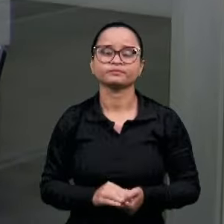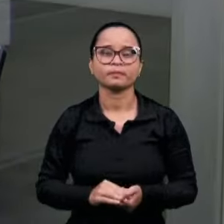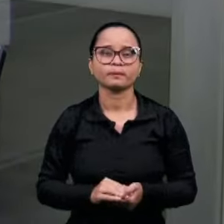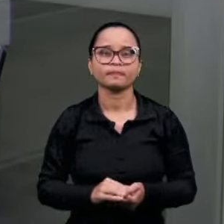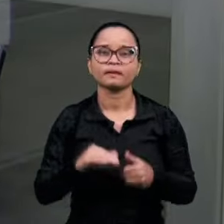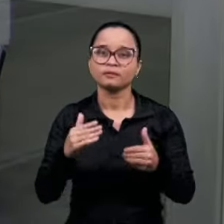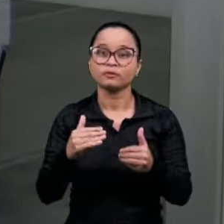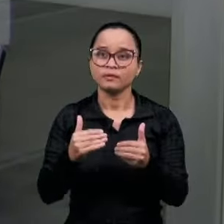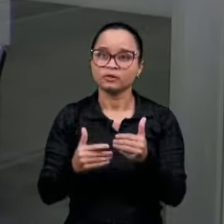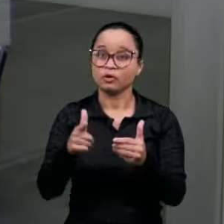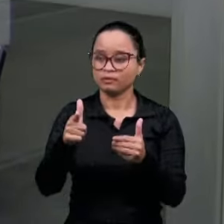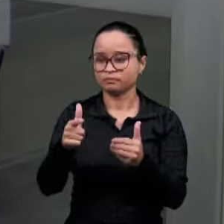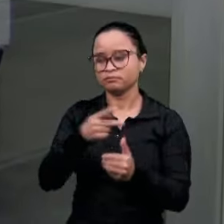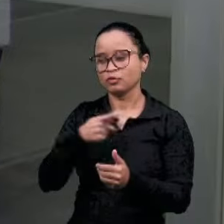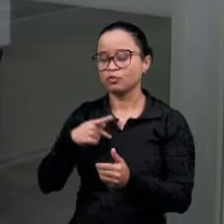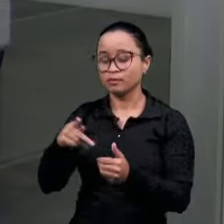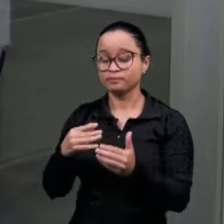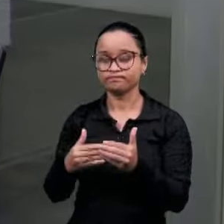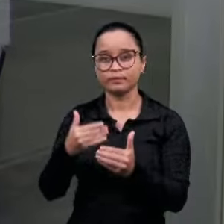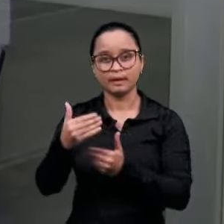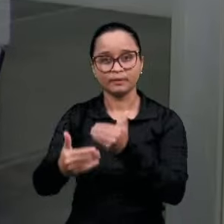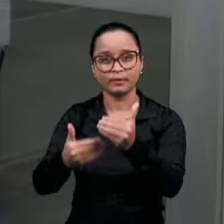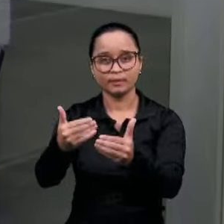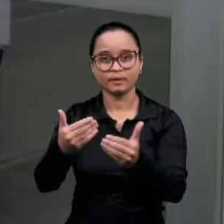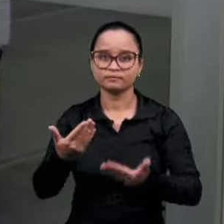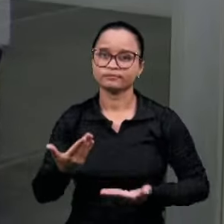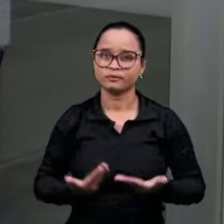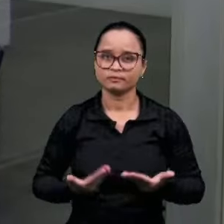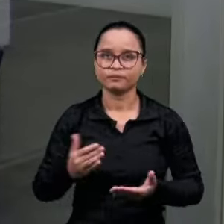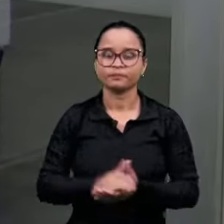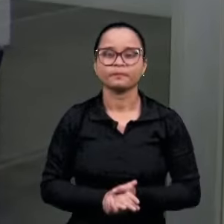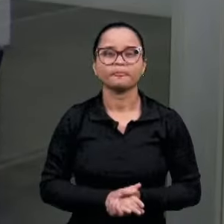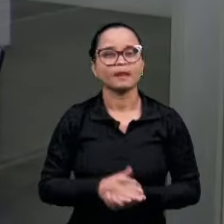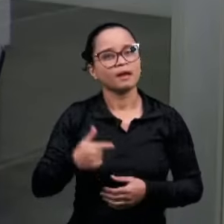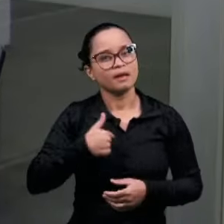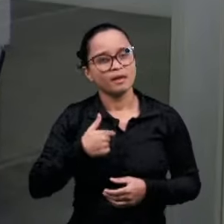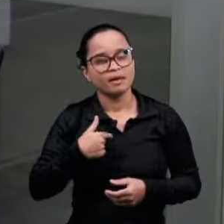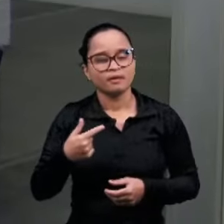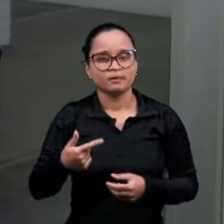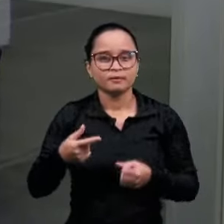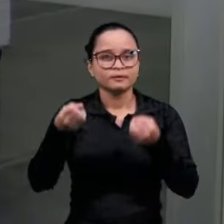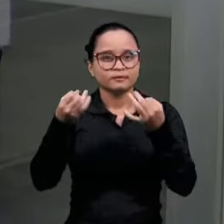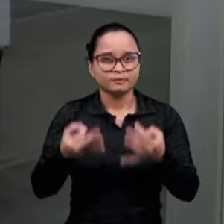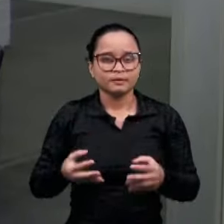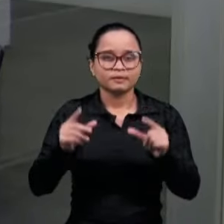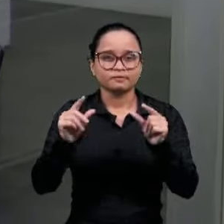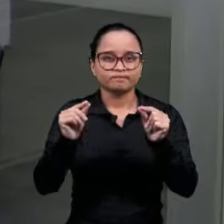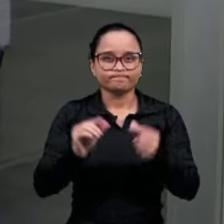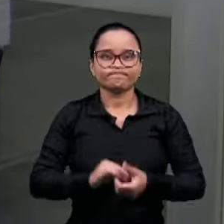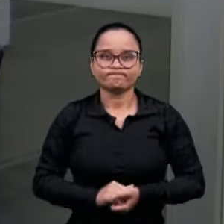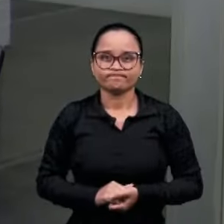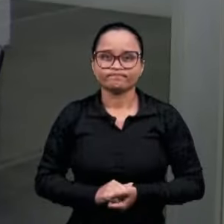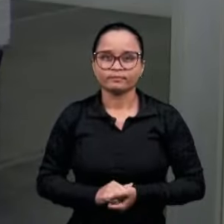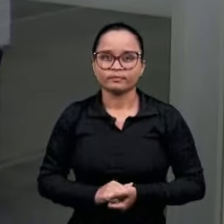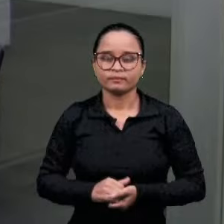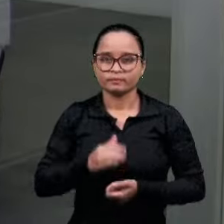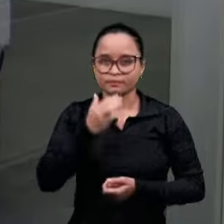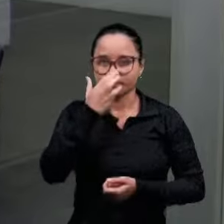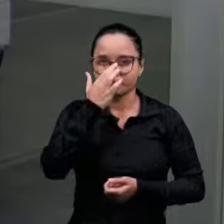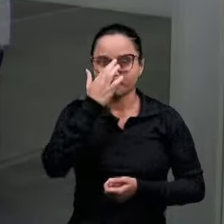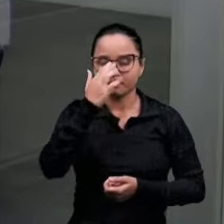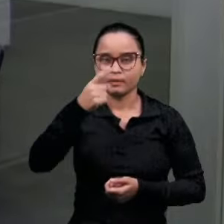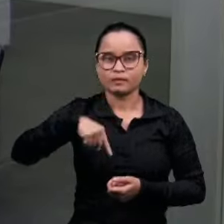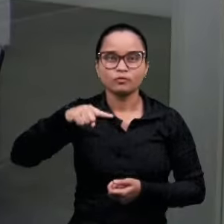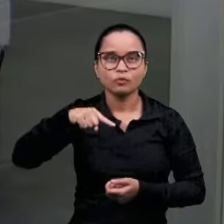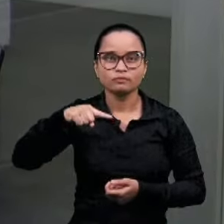na obra do Senhor. Eu posso dizer o seguinte, a nossa preocupação tem de